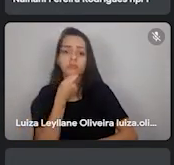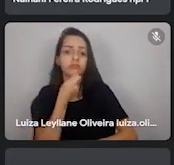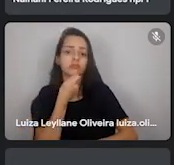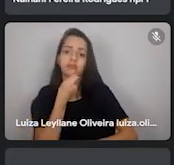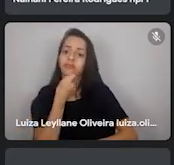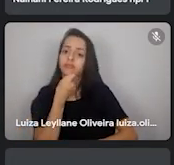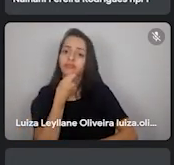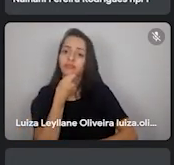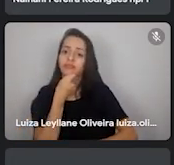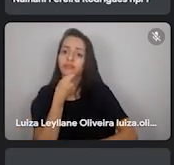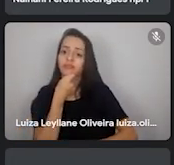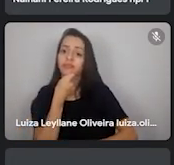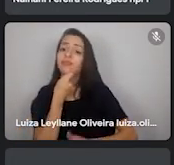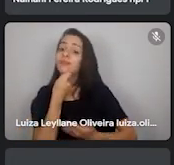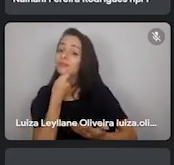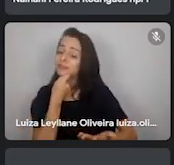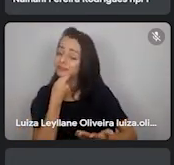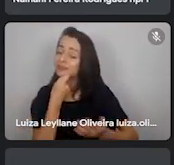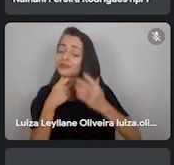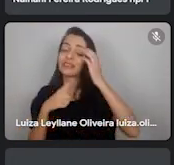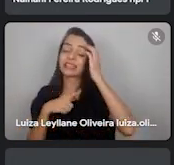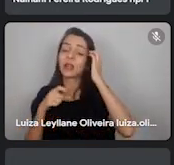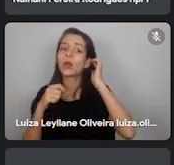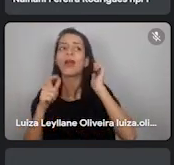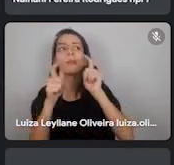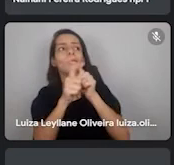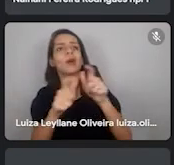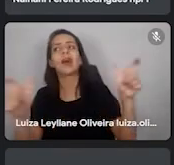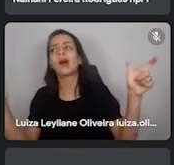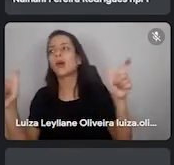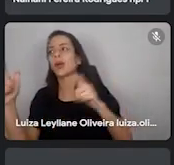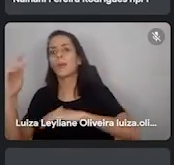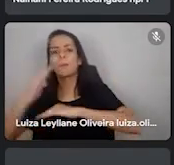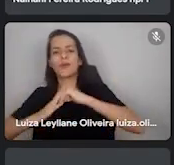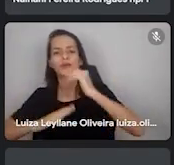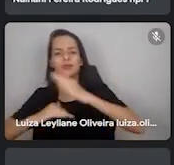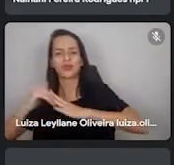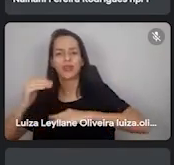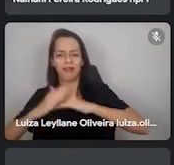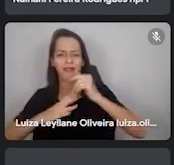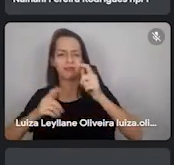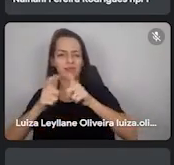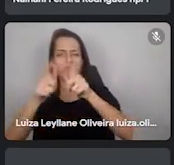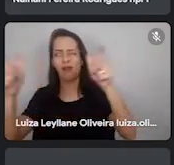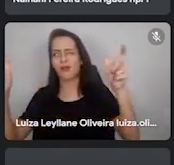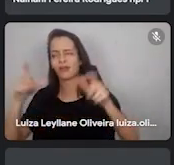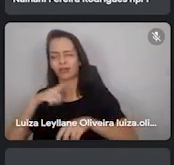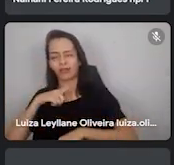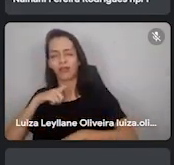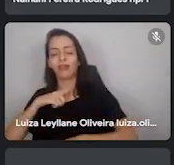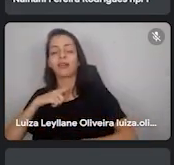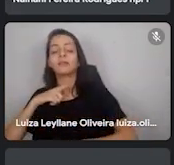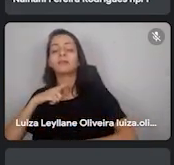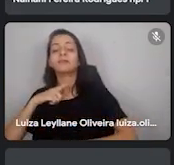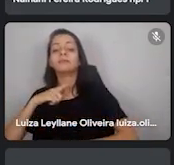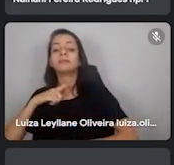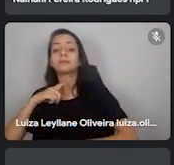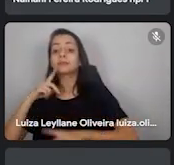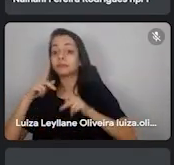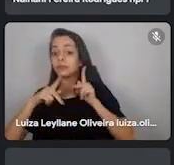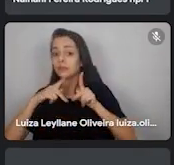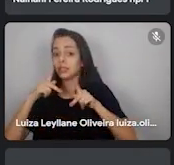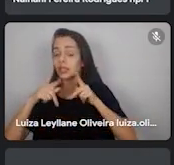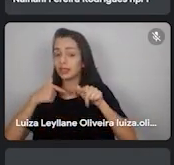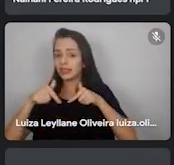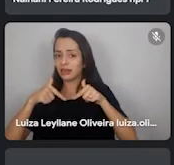parte do profissional que trabalha que vai entrar na, na